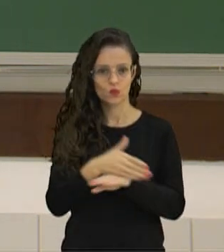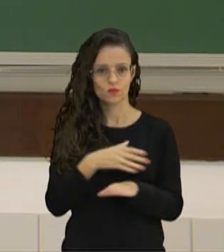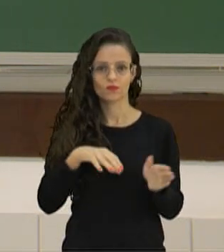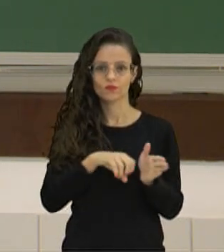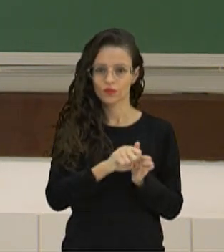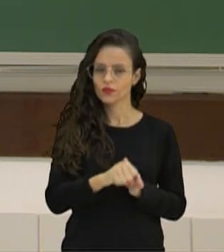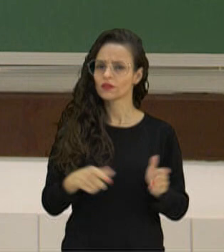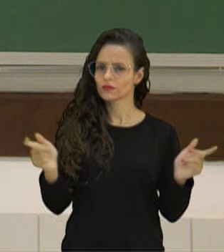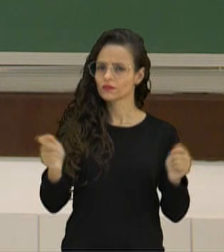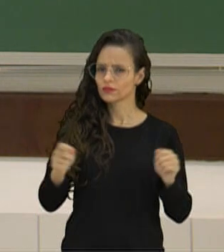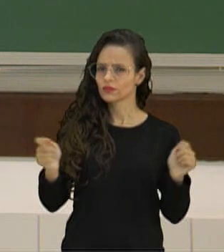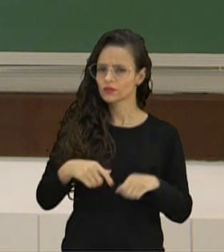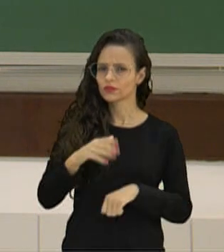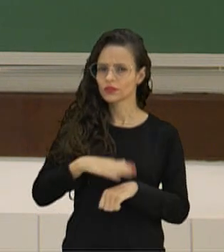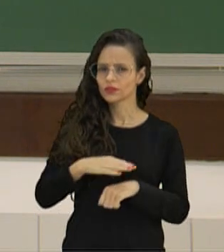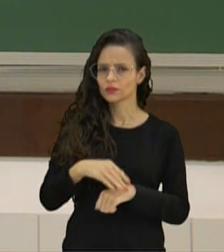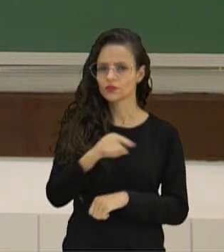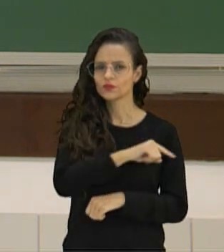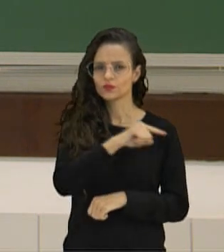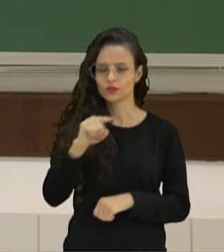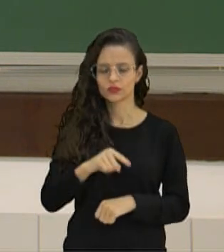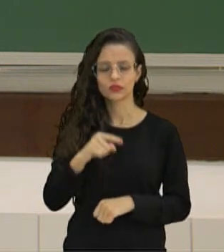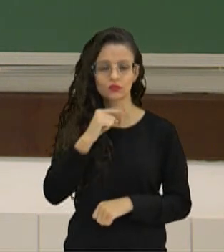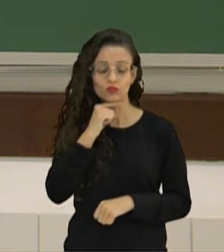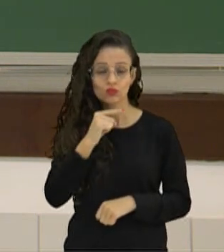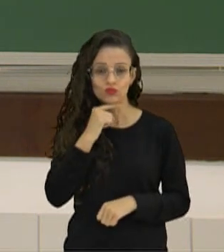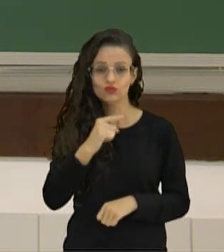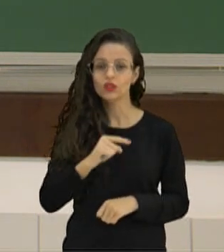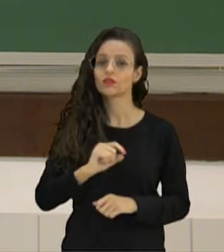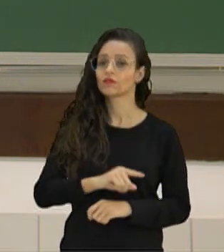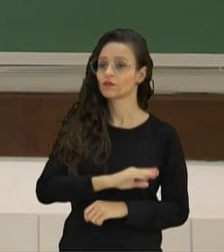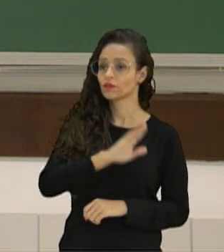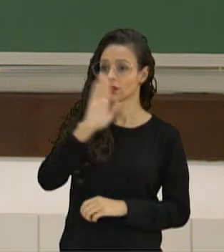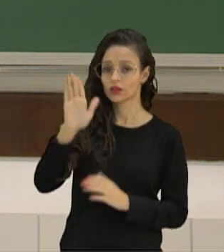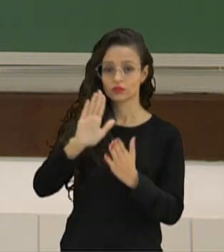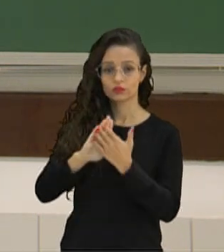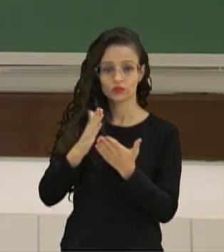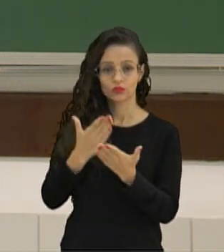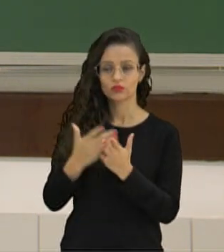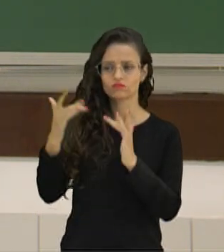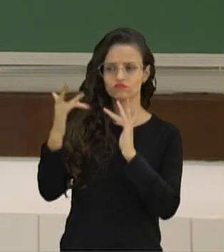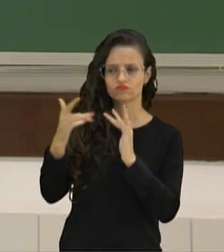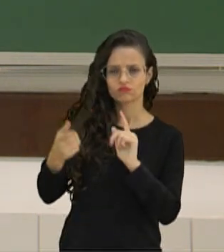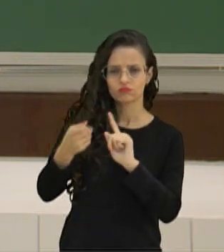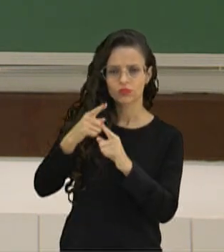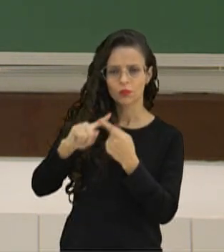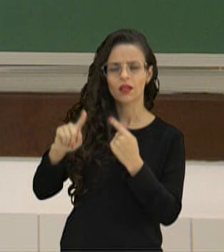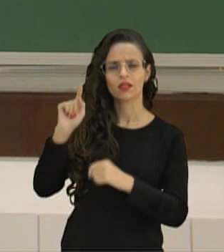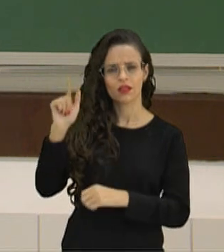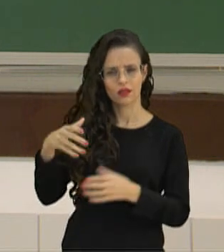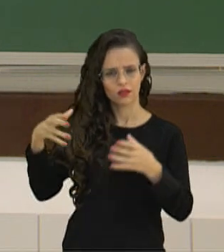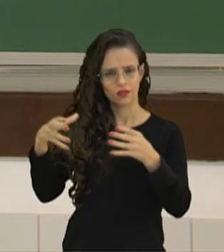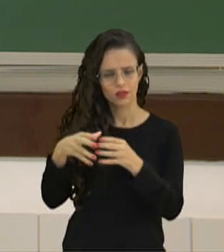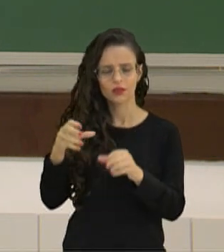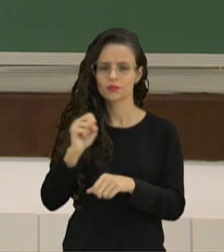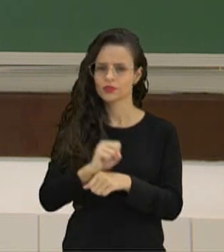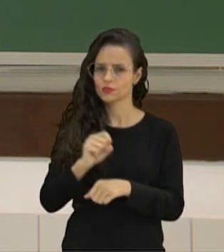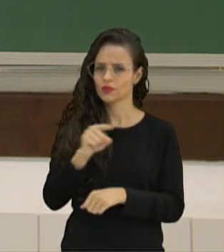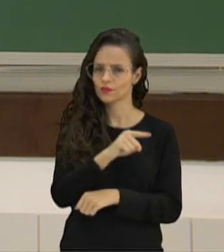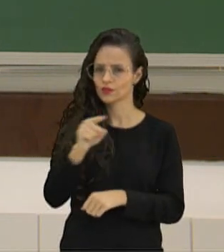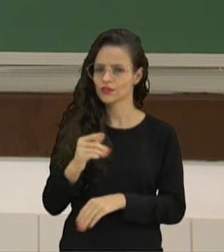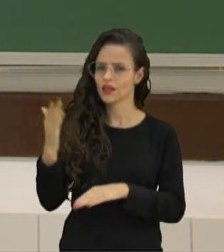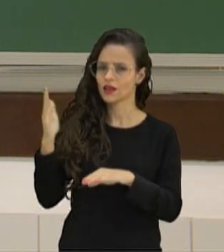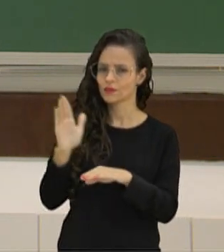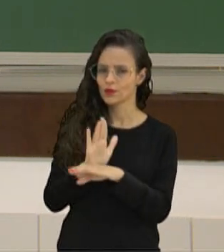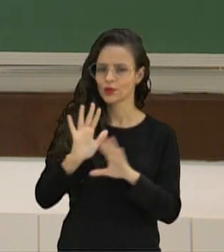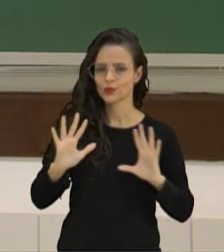ainda há tempo, pessoal. Se vocês tiverem alguma dúvida, podem ir até a escola de vocês, tem uma equipe lá esperando vocês para dar